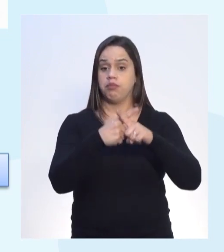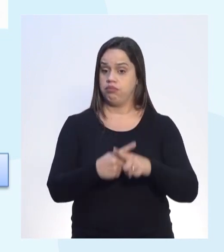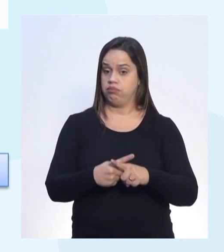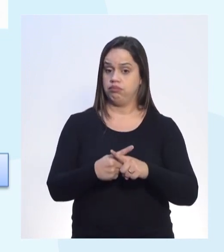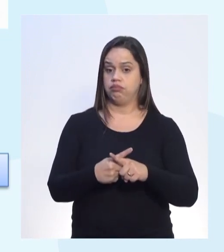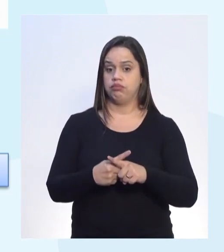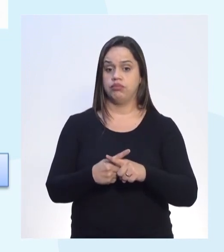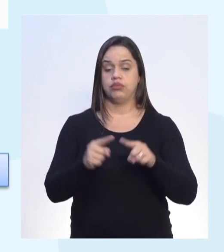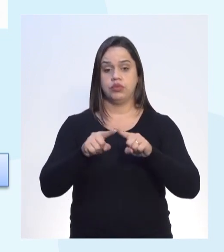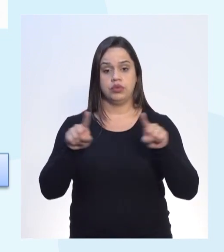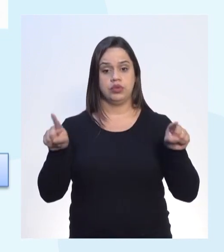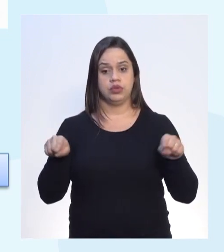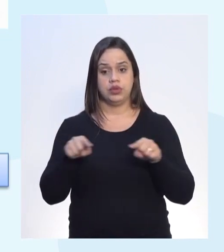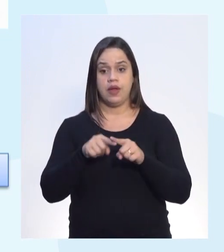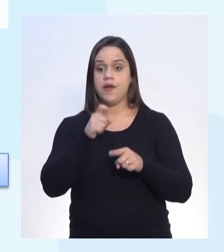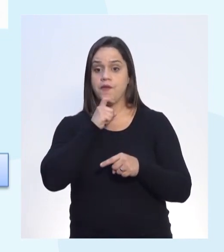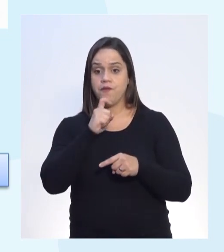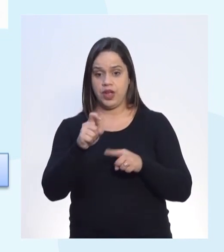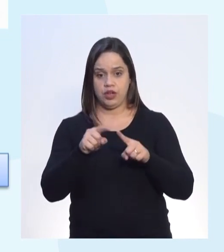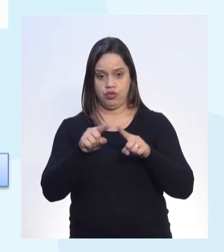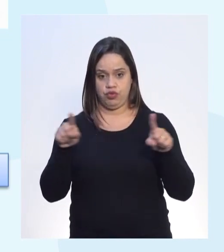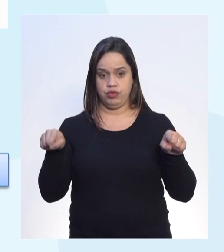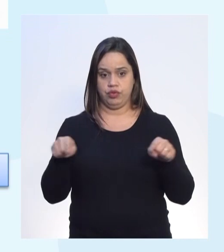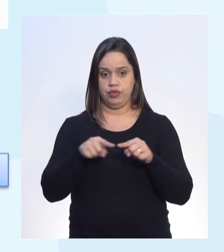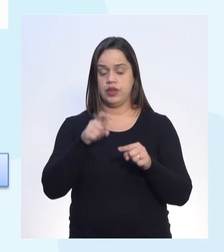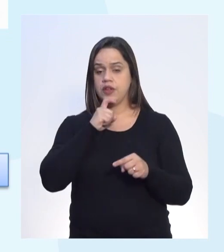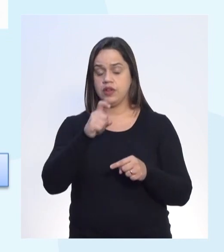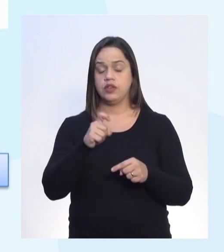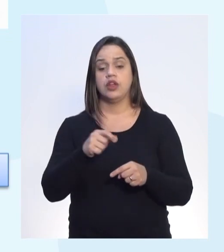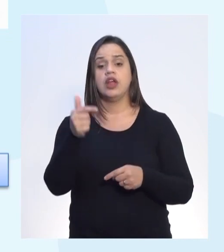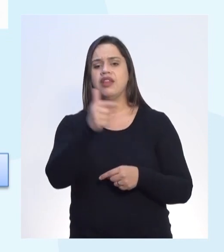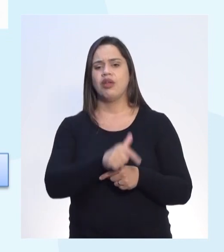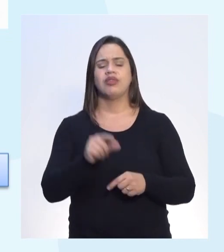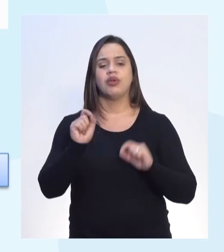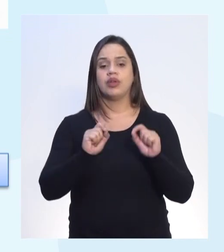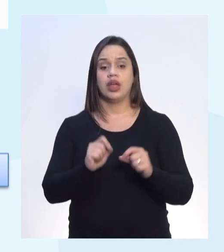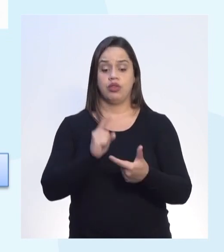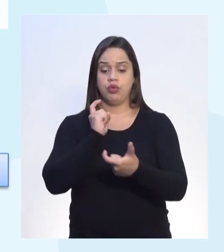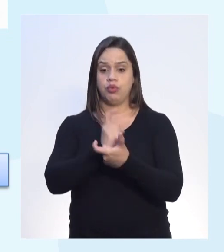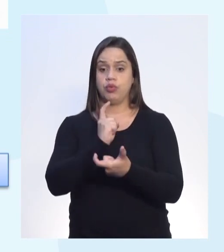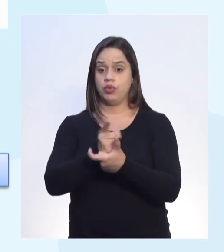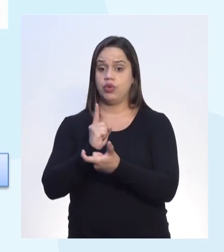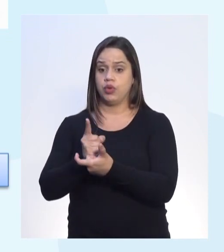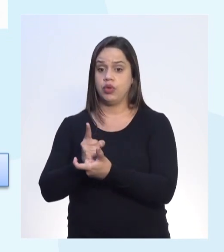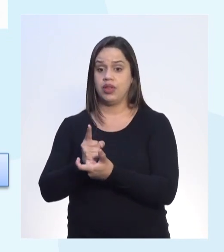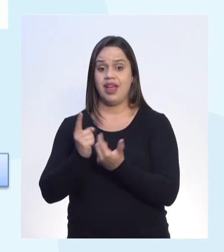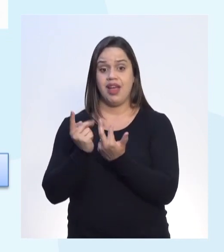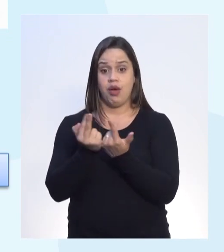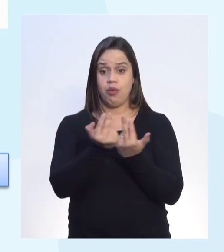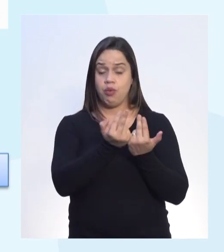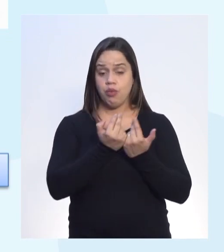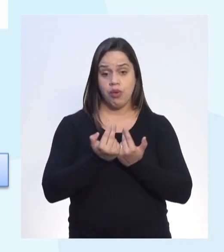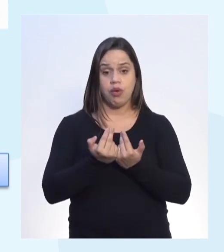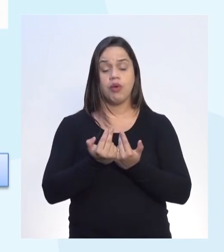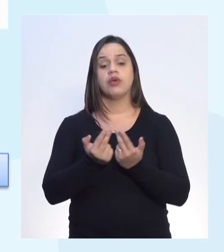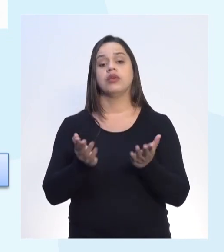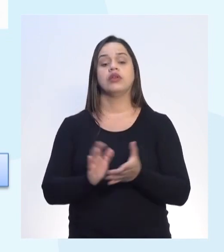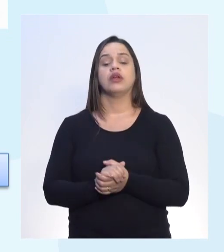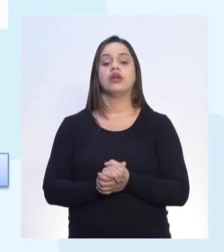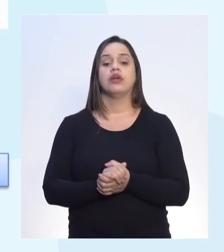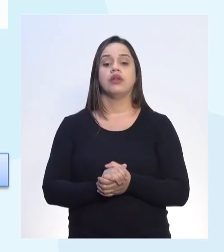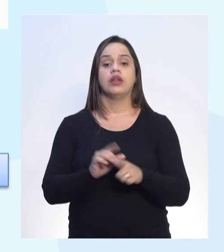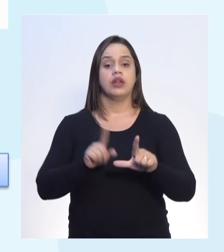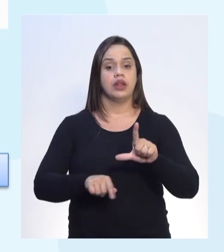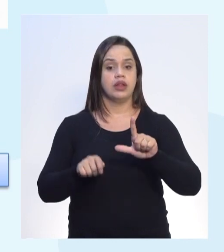no retângulozinho em verde, não existe a necessidade desses monômios serem semelhantes. Tá? Na primeira situação, na